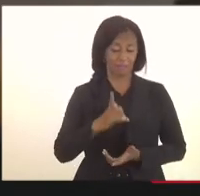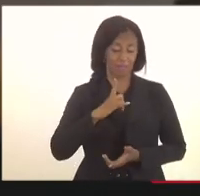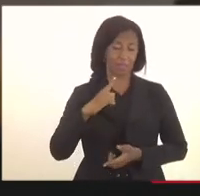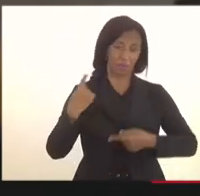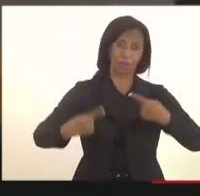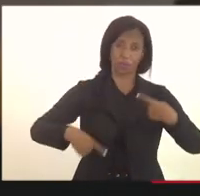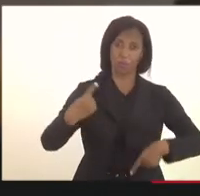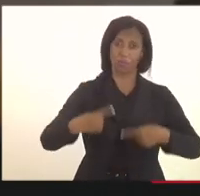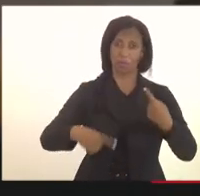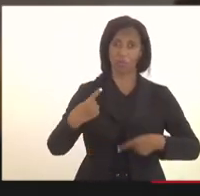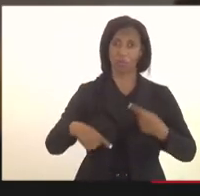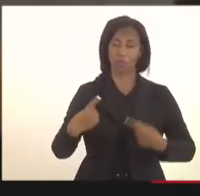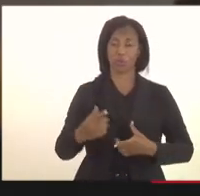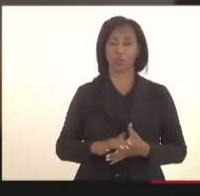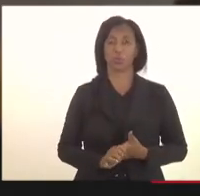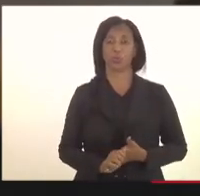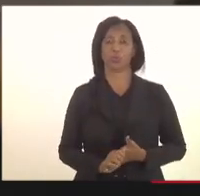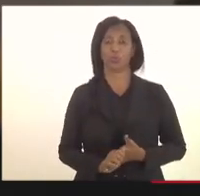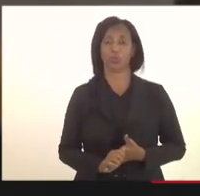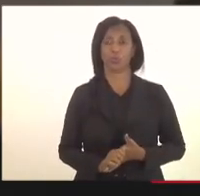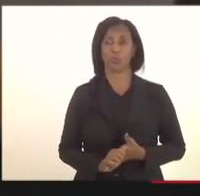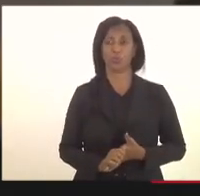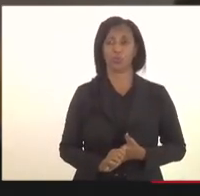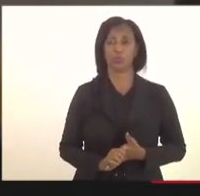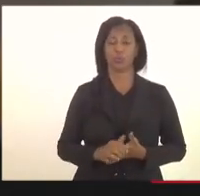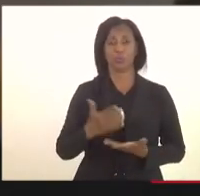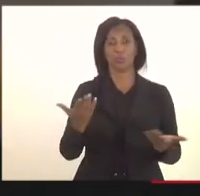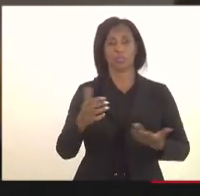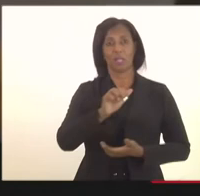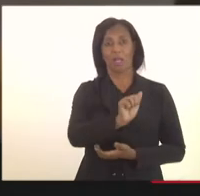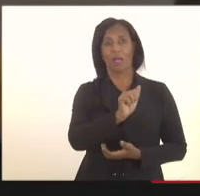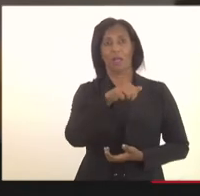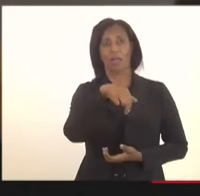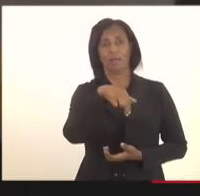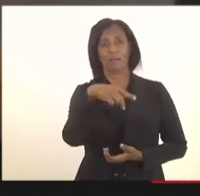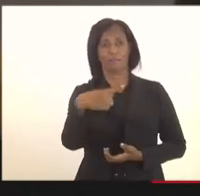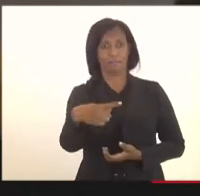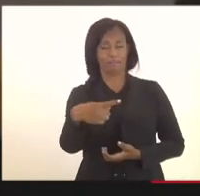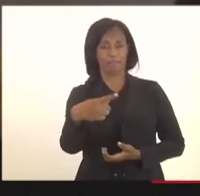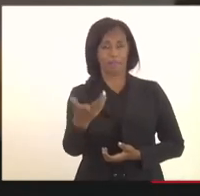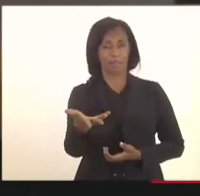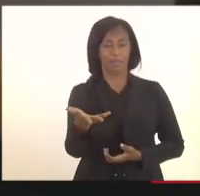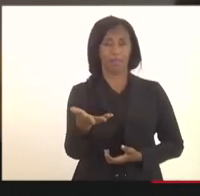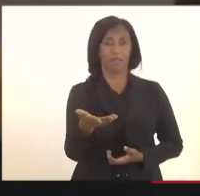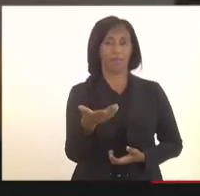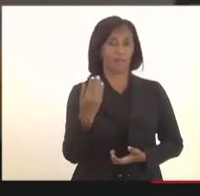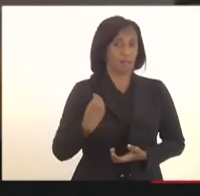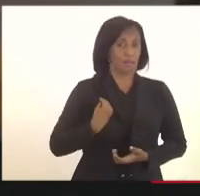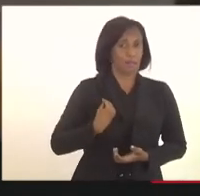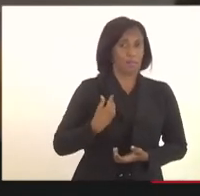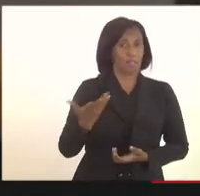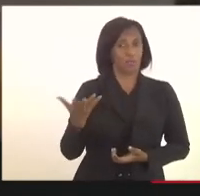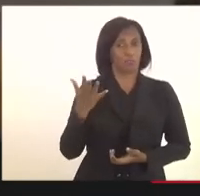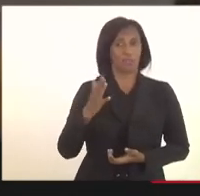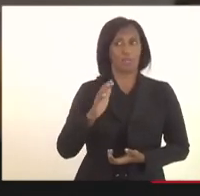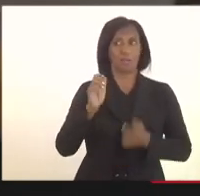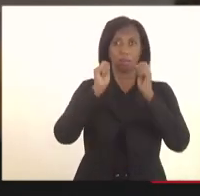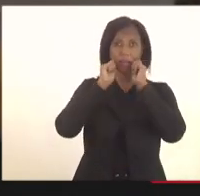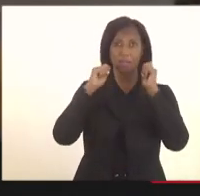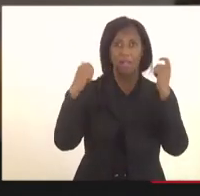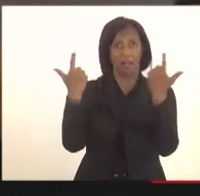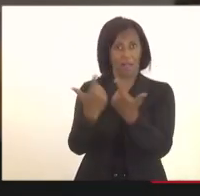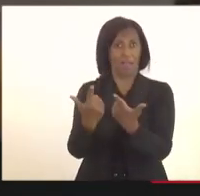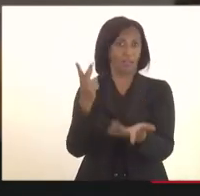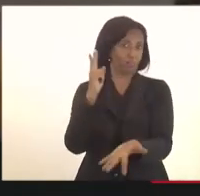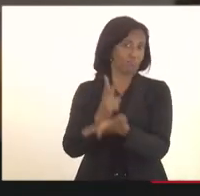discussão que a MP, não sei se a MP está presente aqui também, mas como a LERJ tem sido um tema recorrente para a LERJ, a questão do